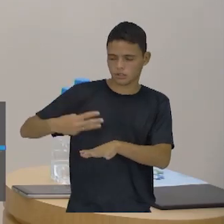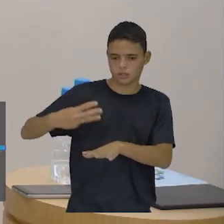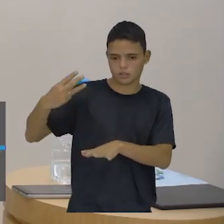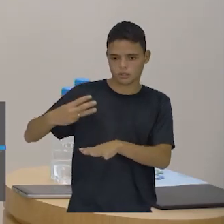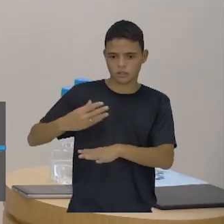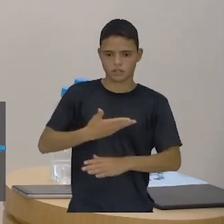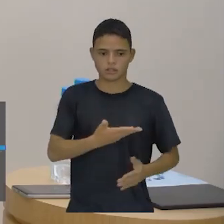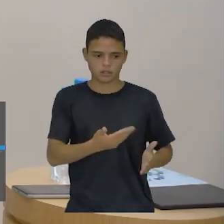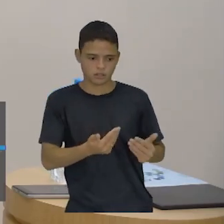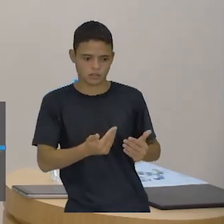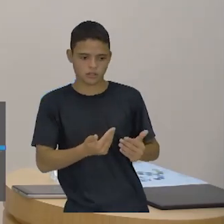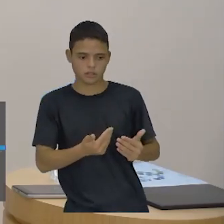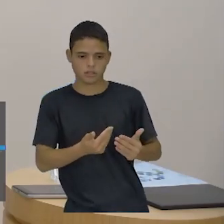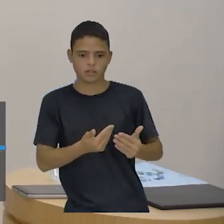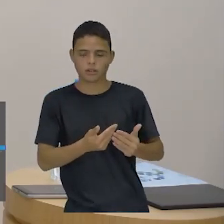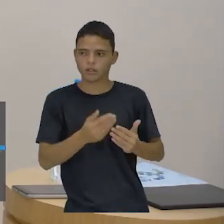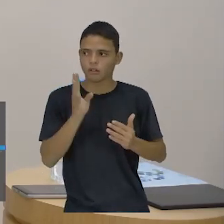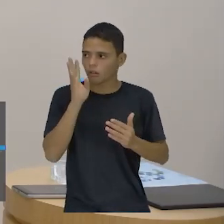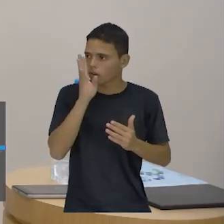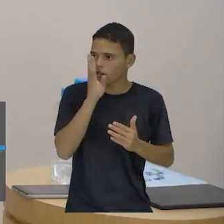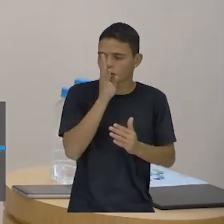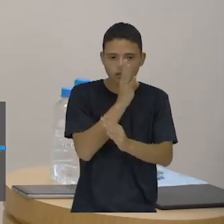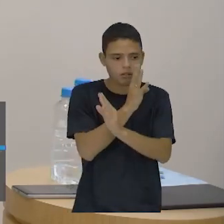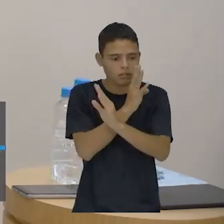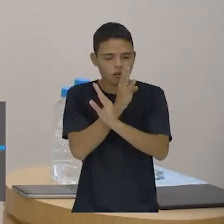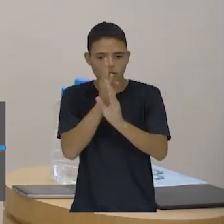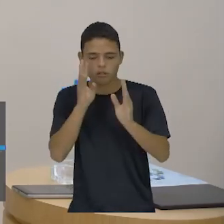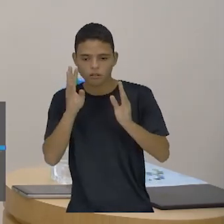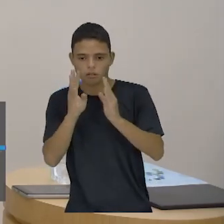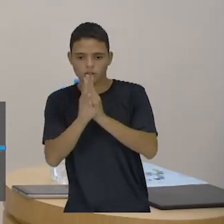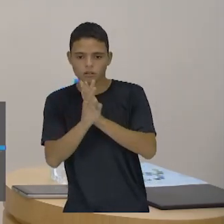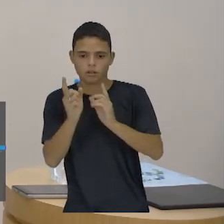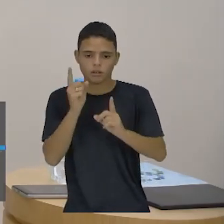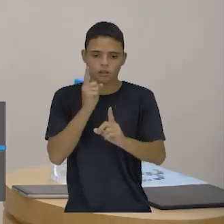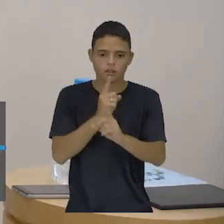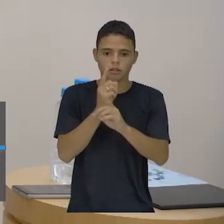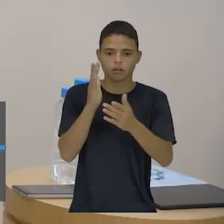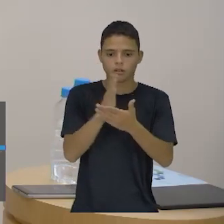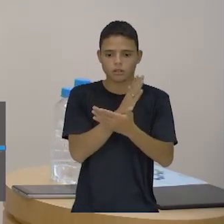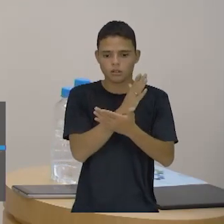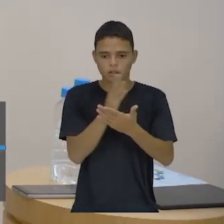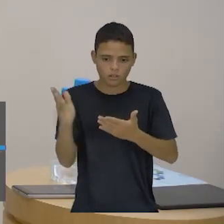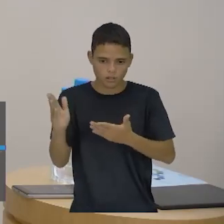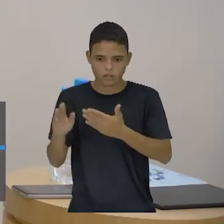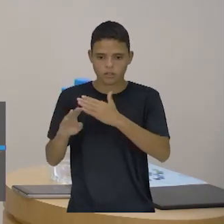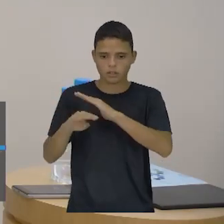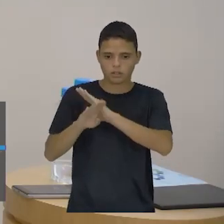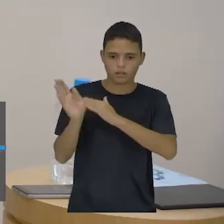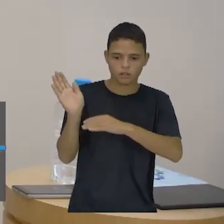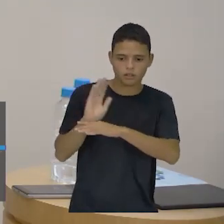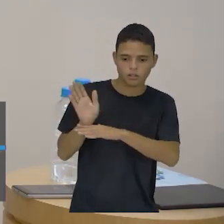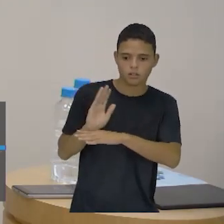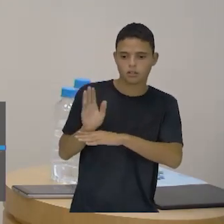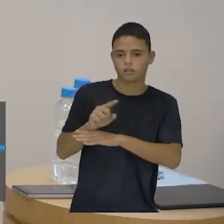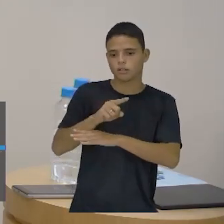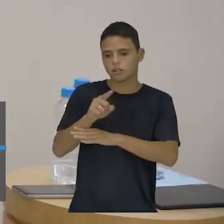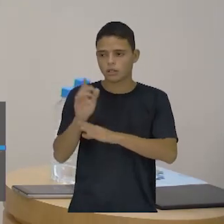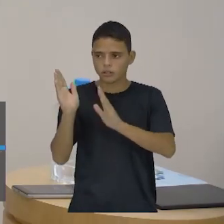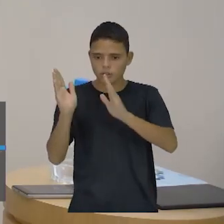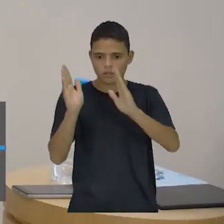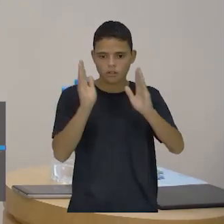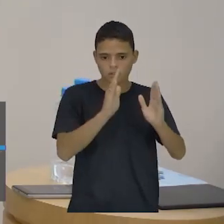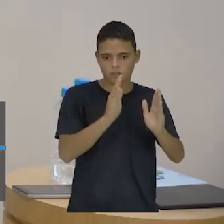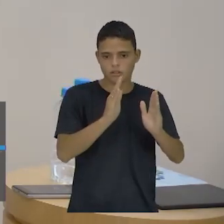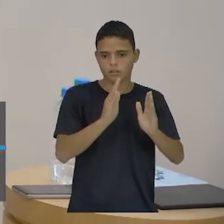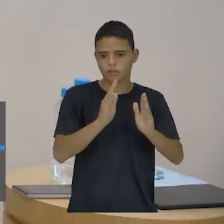na floresta e encontraram as gravações, e você vai assistir no cinema o quê? Vai assistir ao vídeo